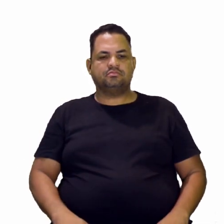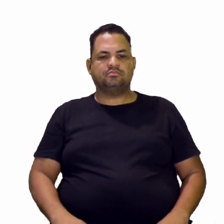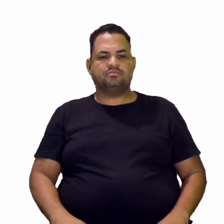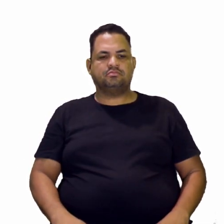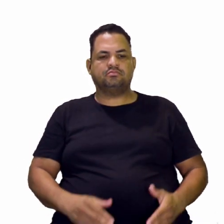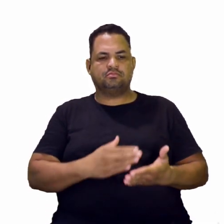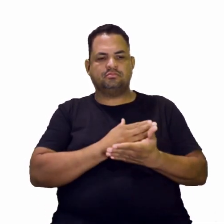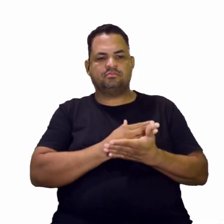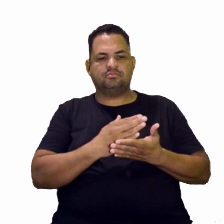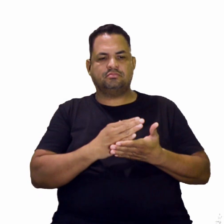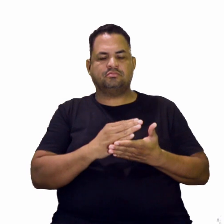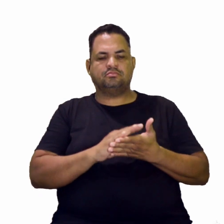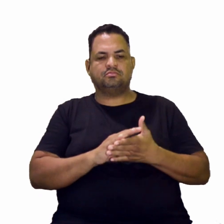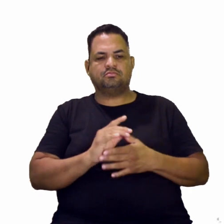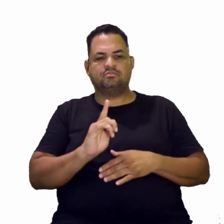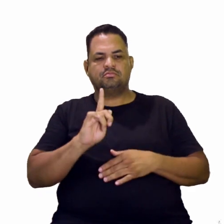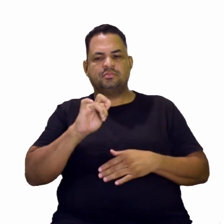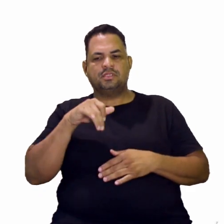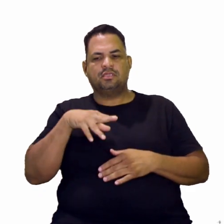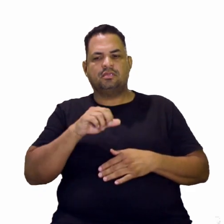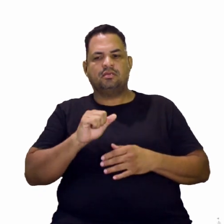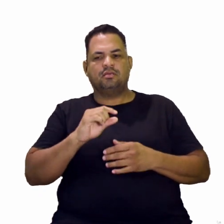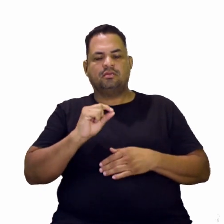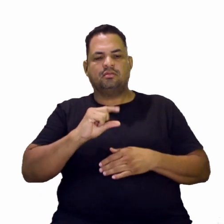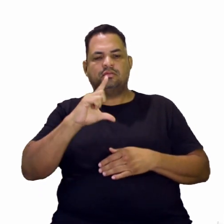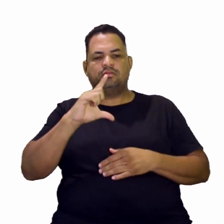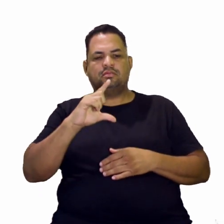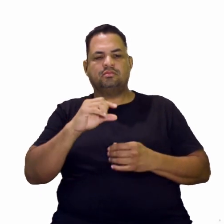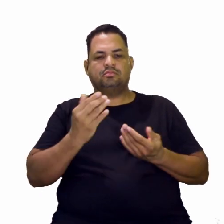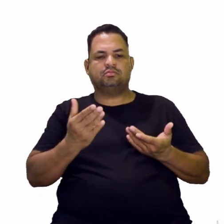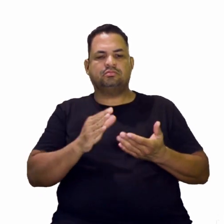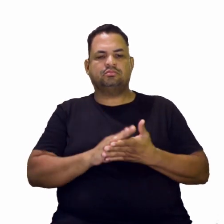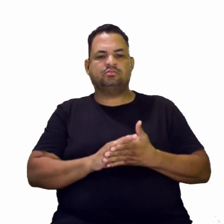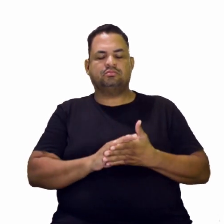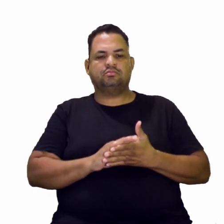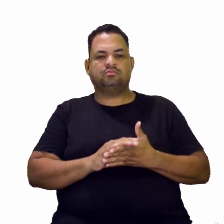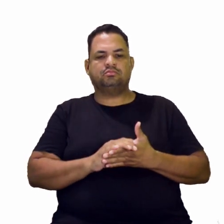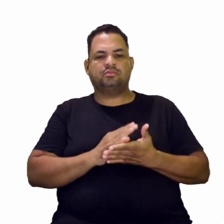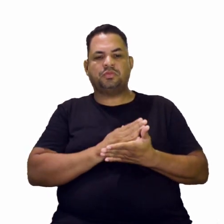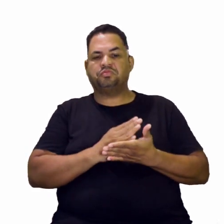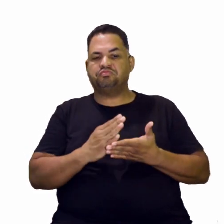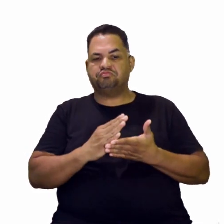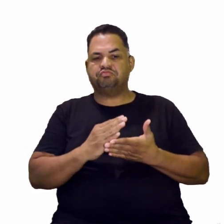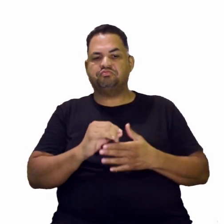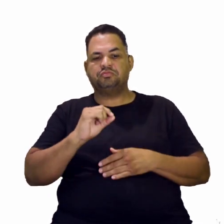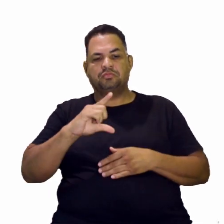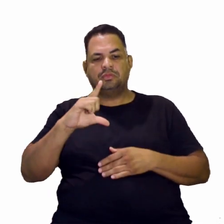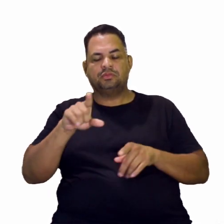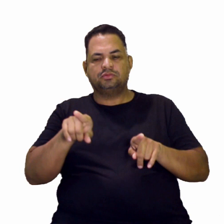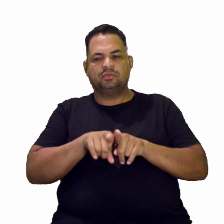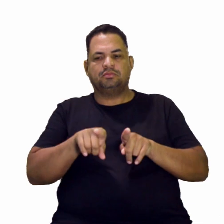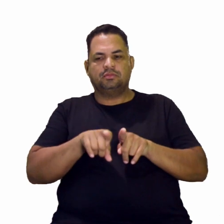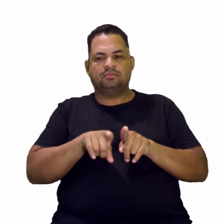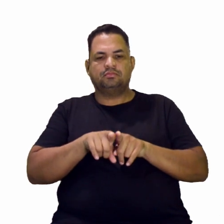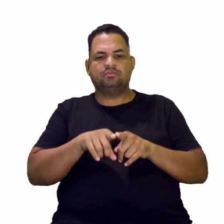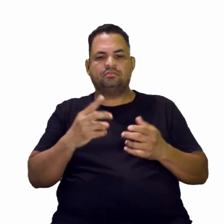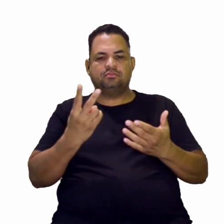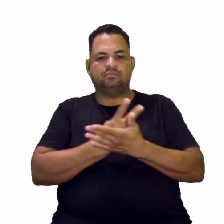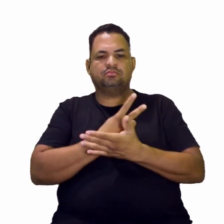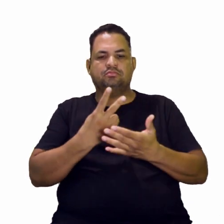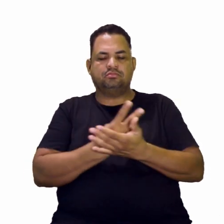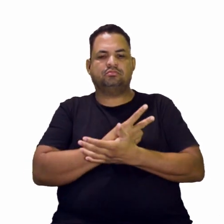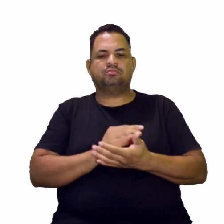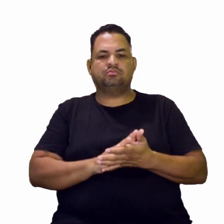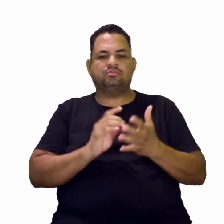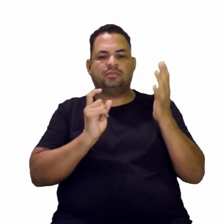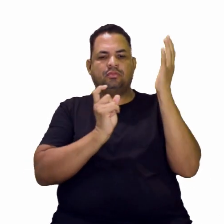a inicial do gênero maiúscula, correto, mas aqui no epíteto a inicial tá maiúscula também. Isso tá errado. Isso